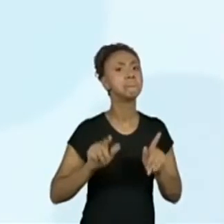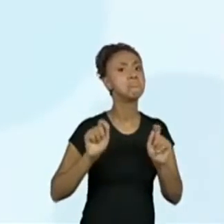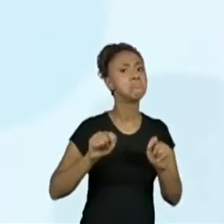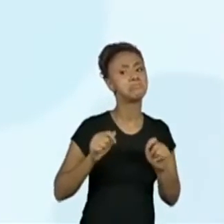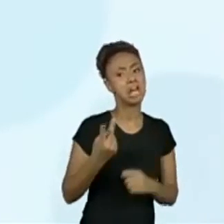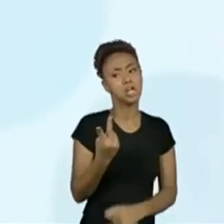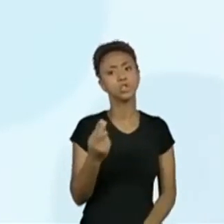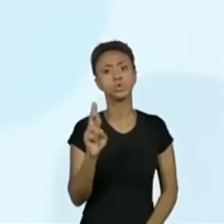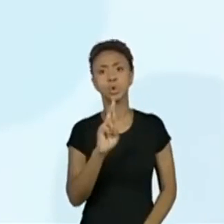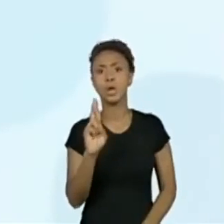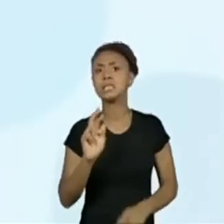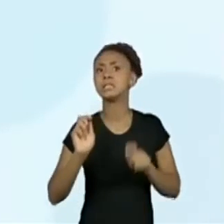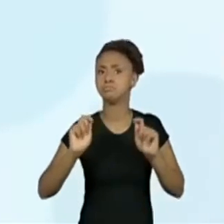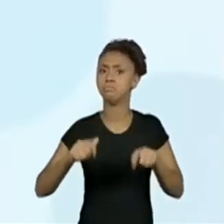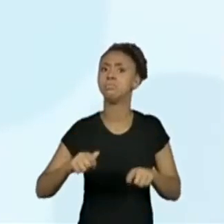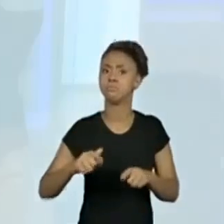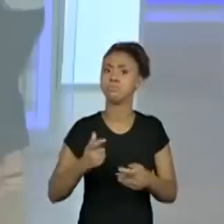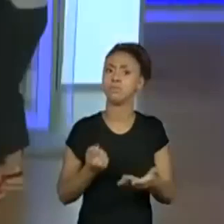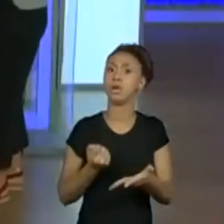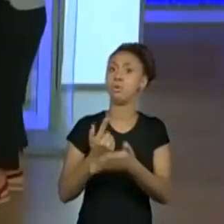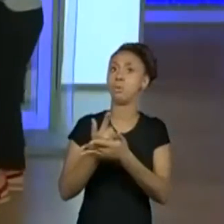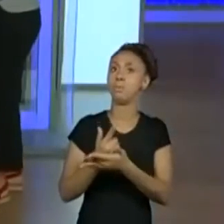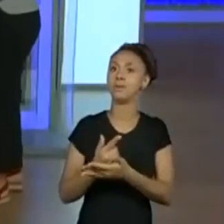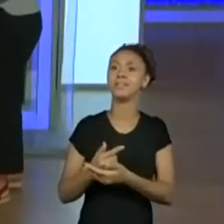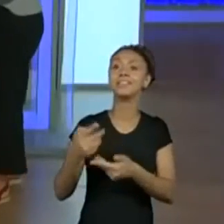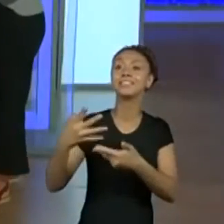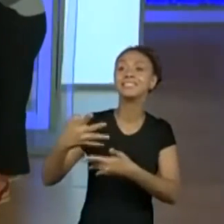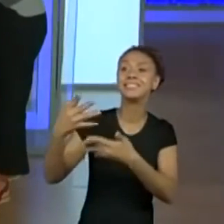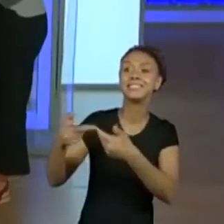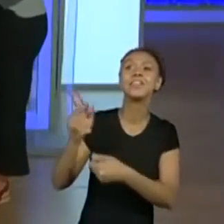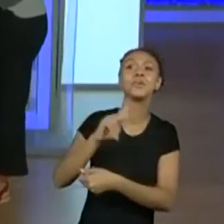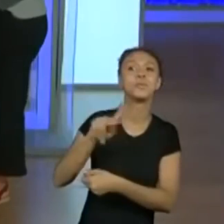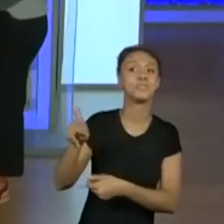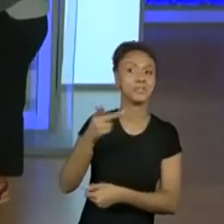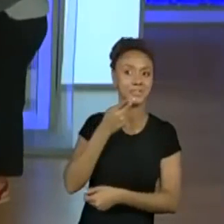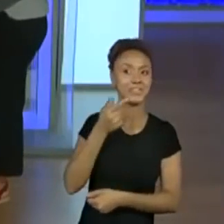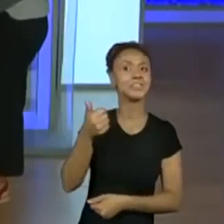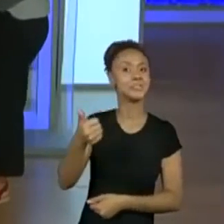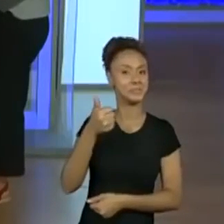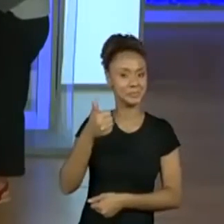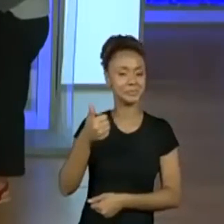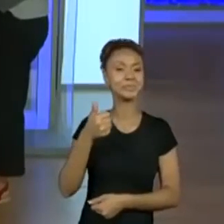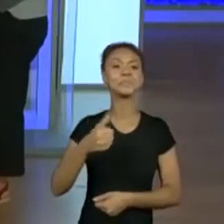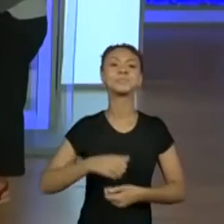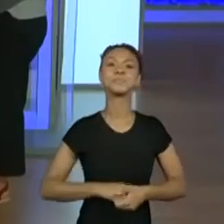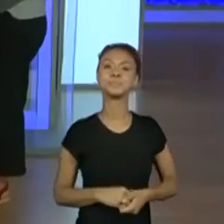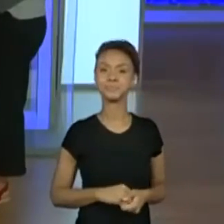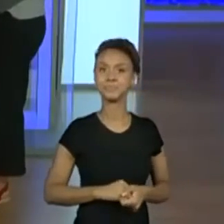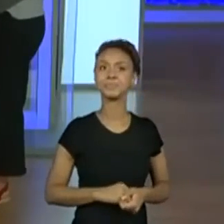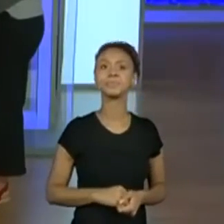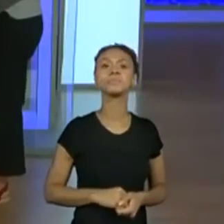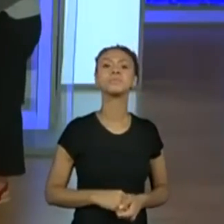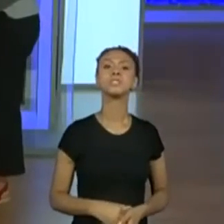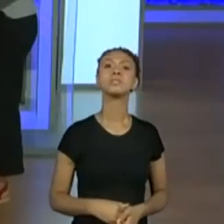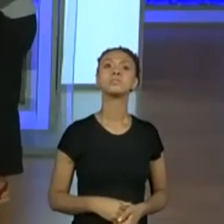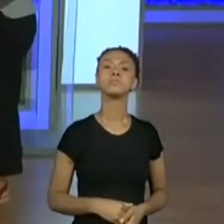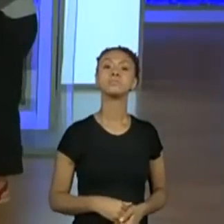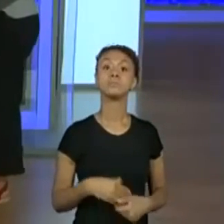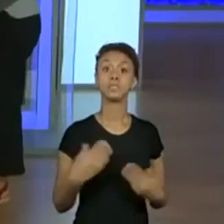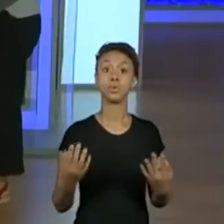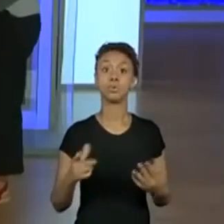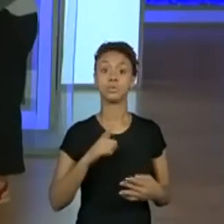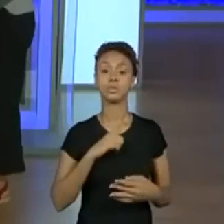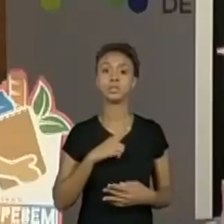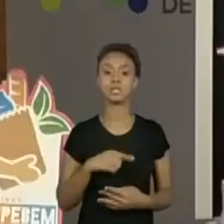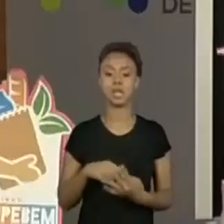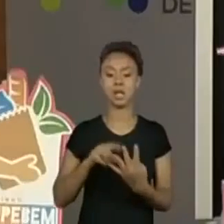Na promoção, então, igual alguns professores estão falando. Sim. Então pensando nesse valor, 4 moedinhas de 50